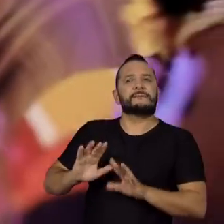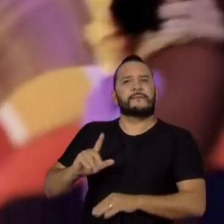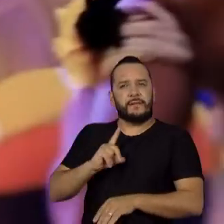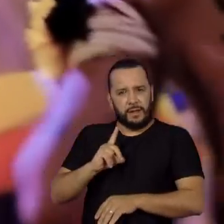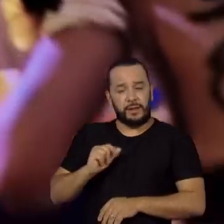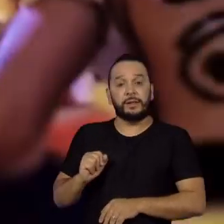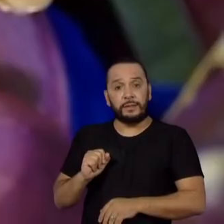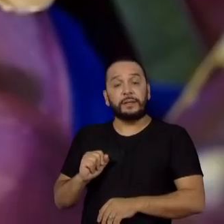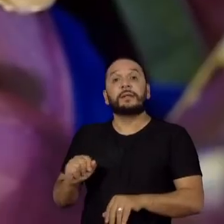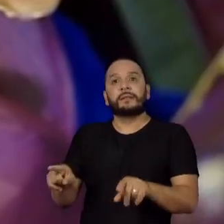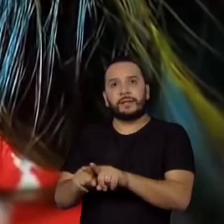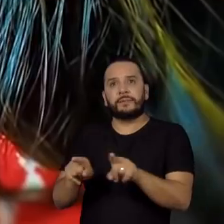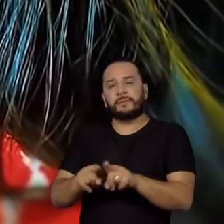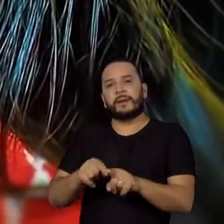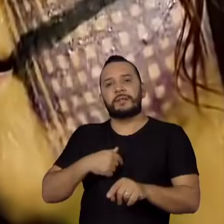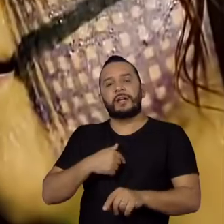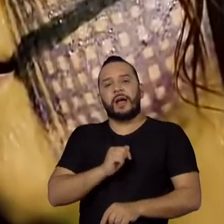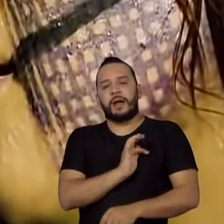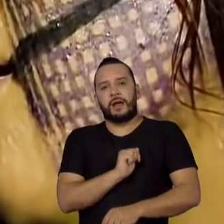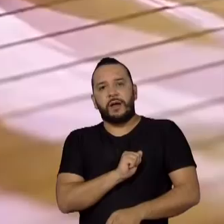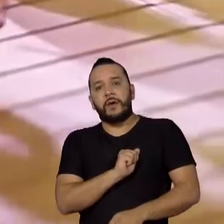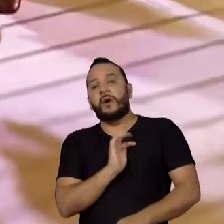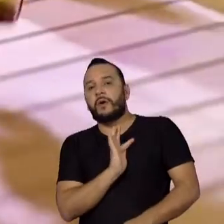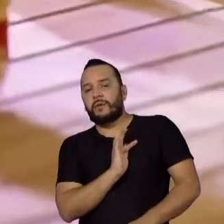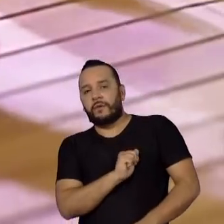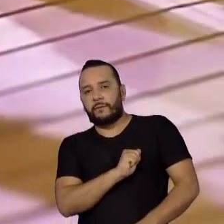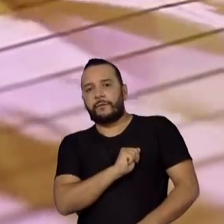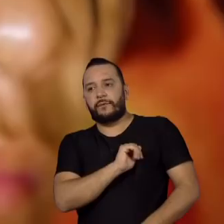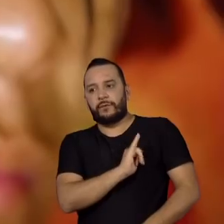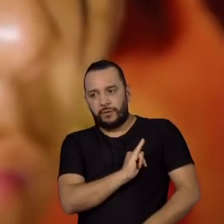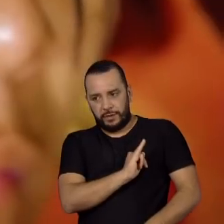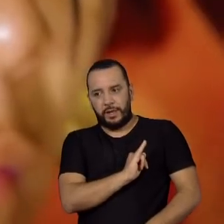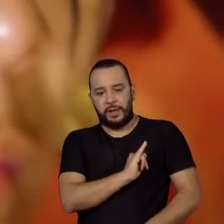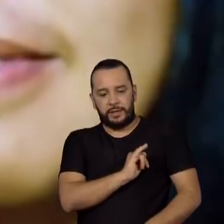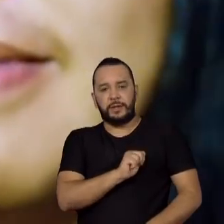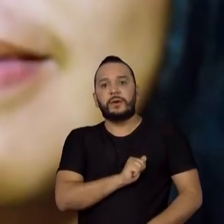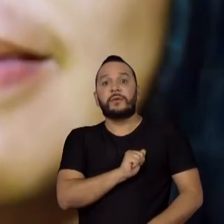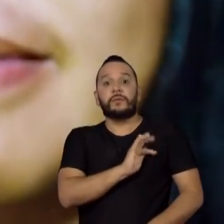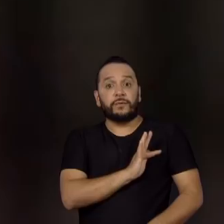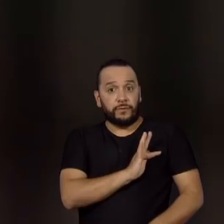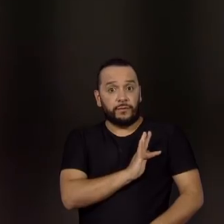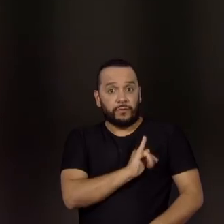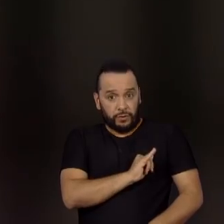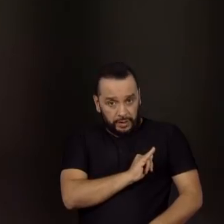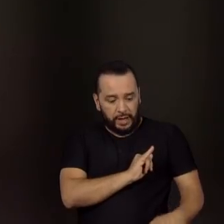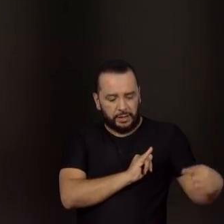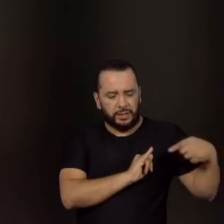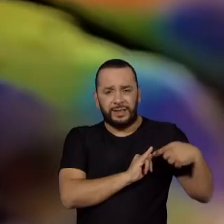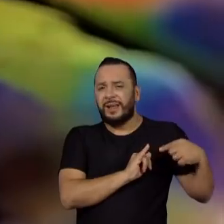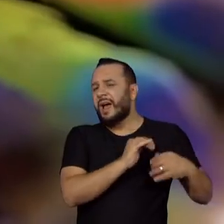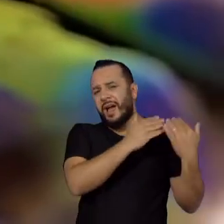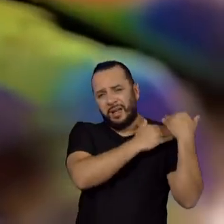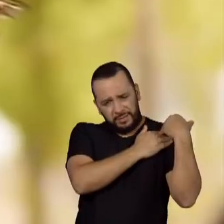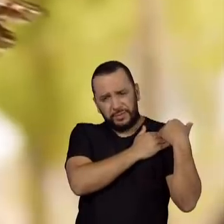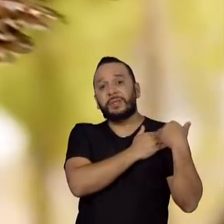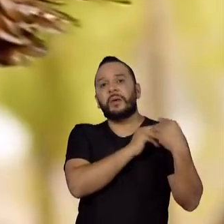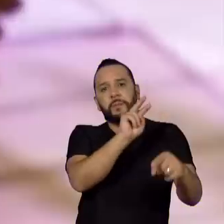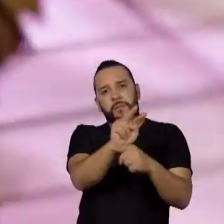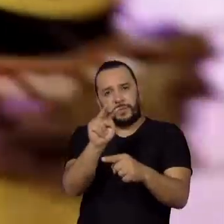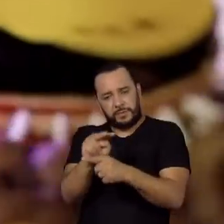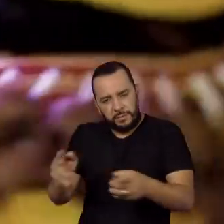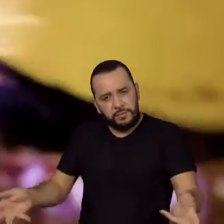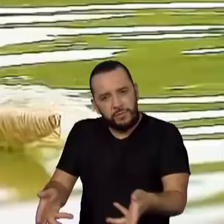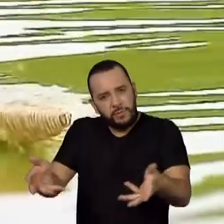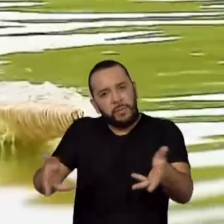o desmonte da FUNAI, que é responsável pela proteção e promoção dos direitos dos povos